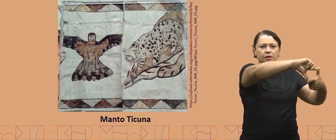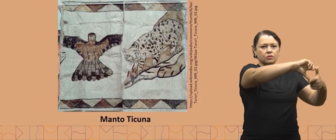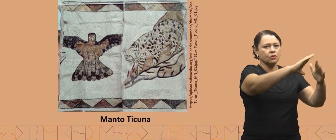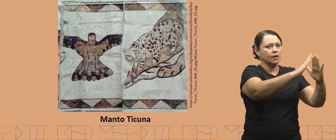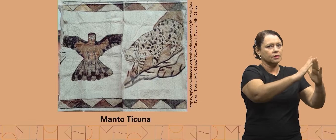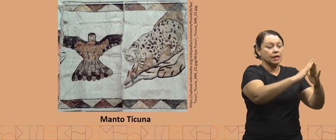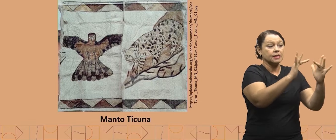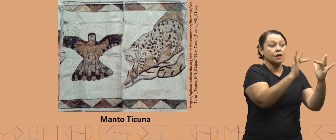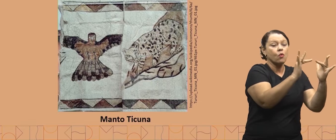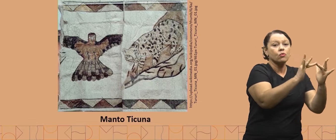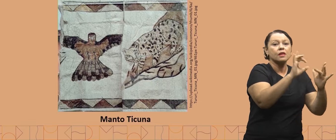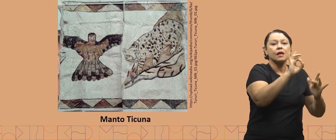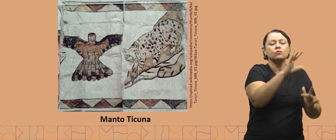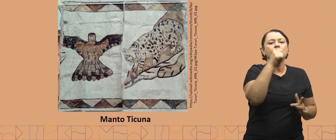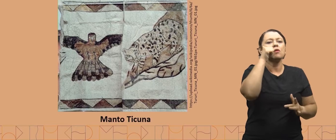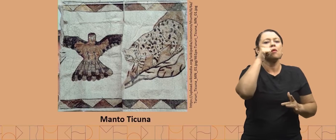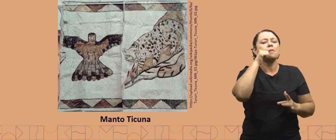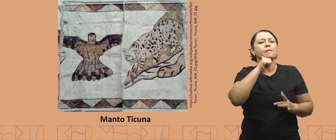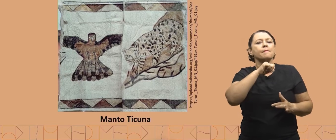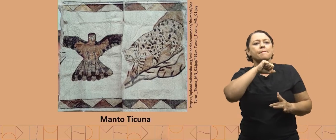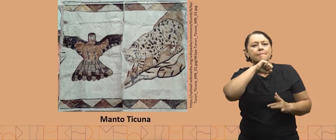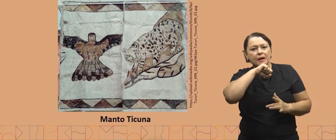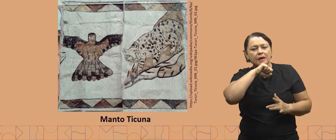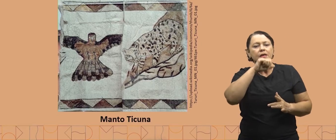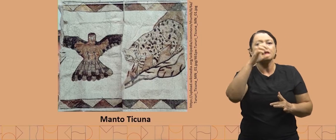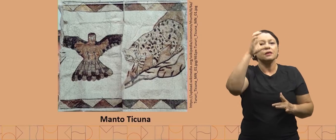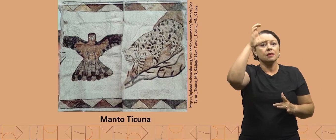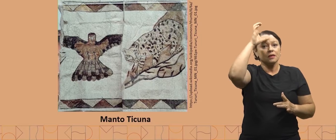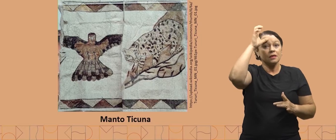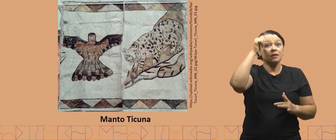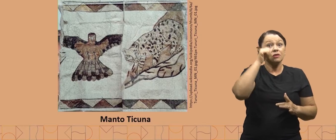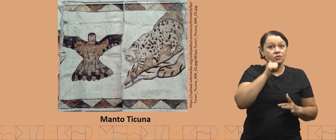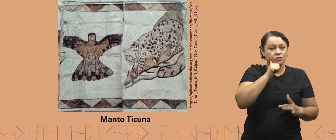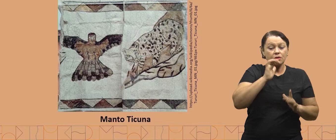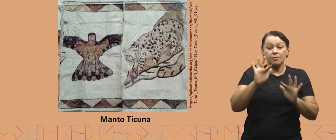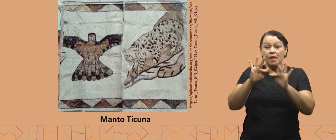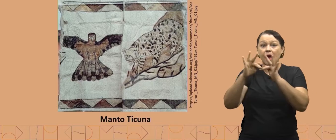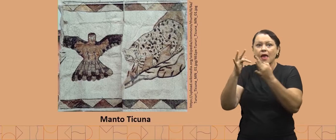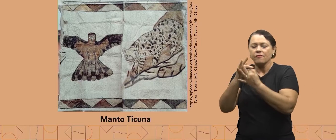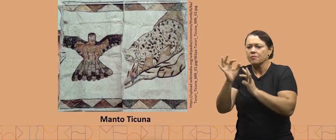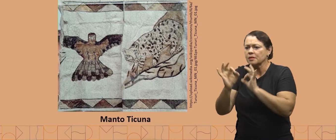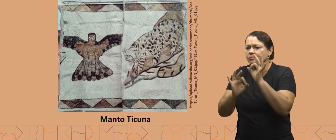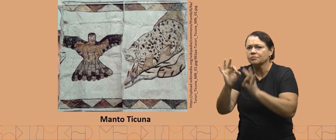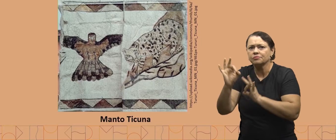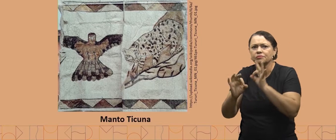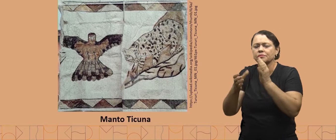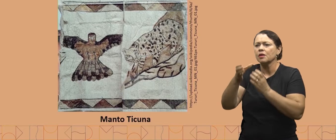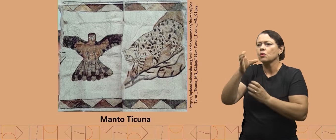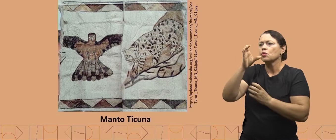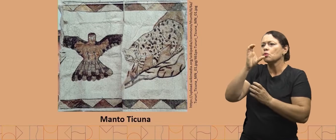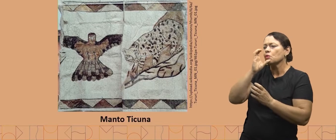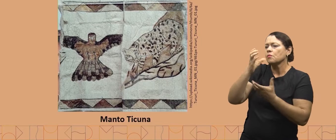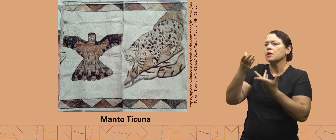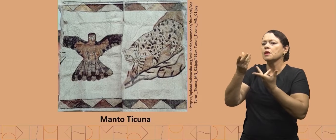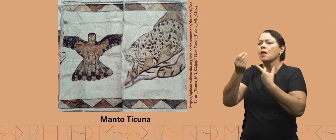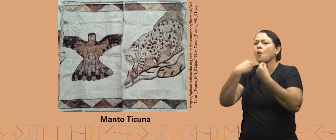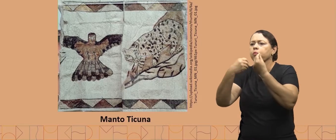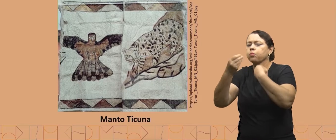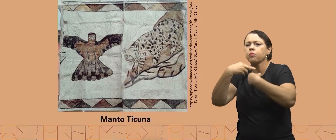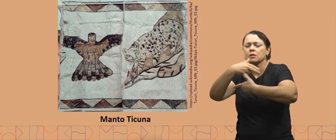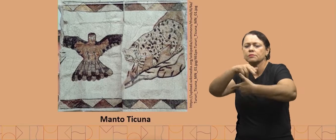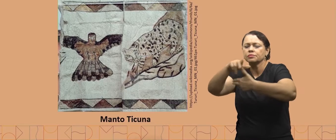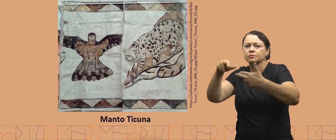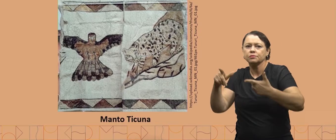apenas com a mãe ou a tia. Enquanto isso, a família prepara as bebidas e alimentos para a festa. A